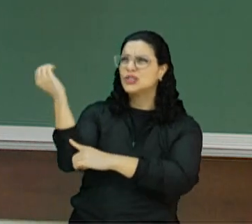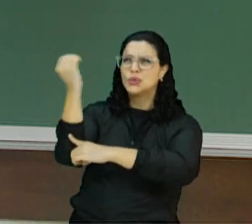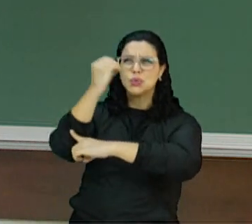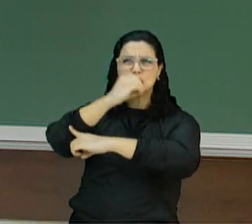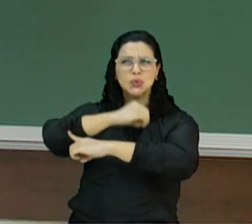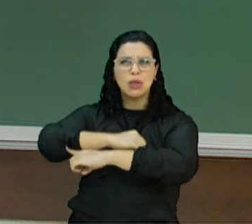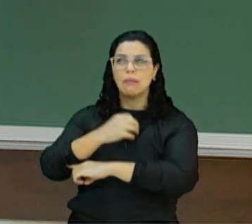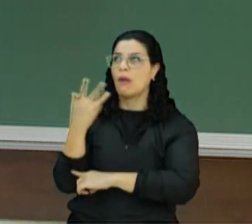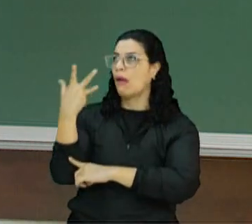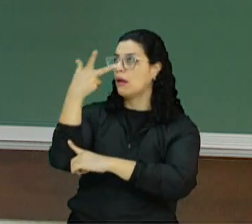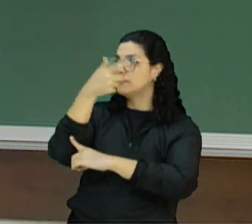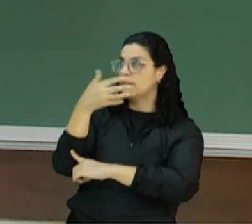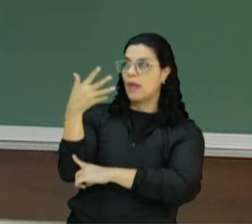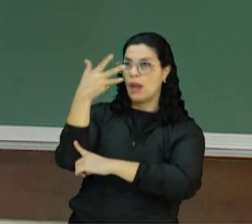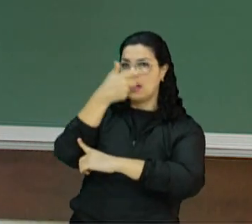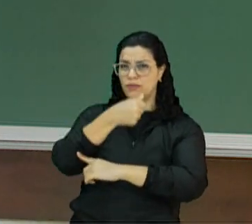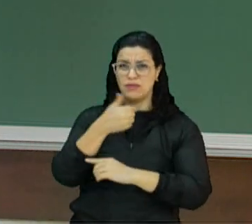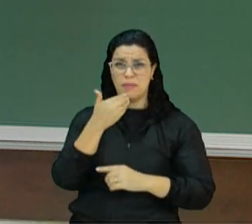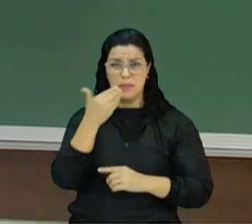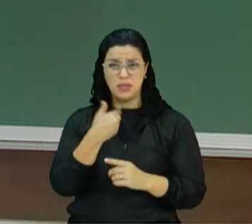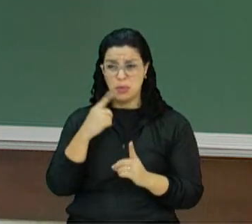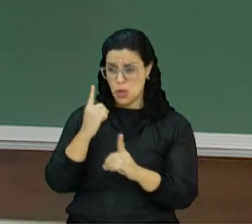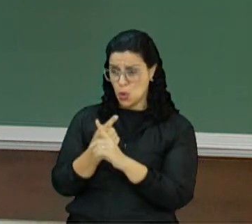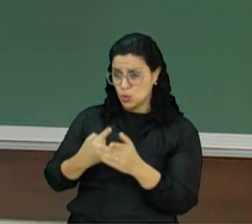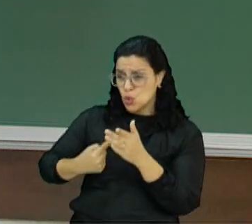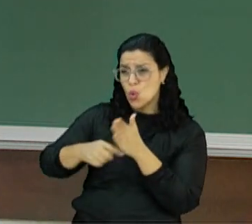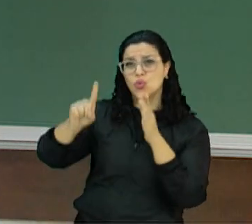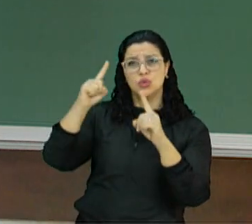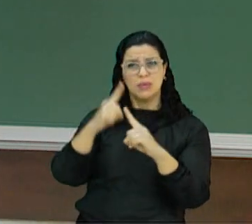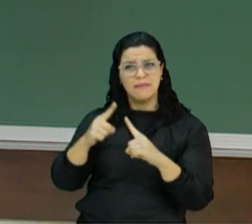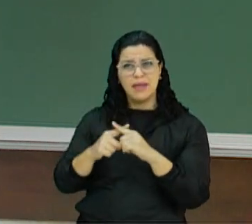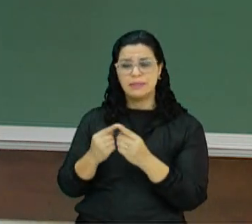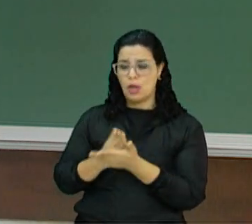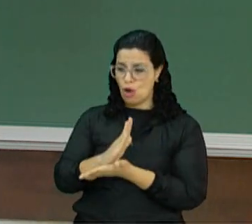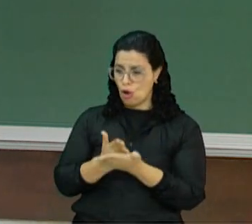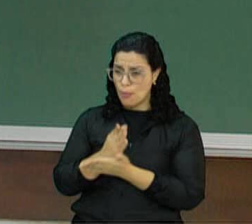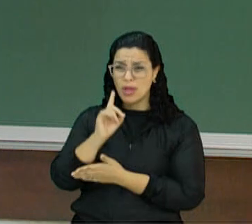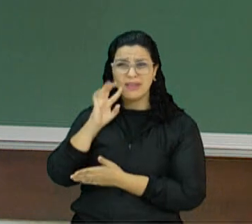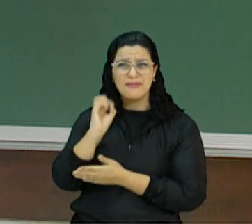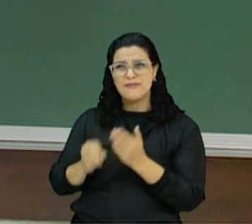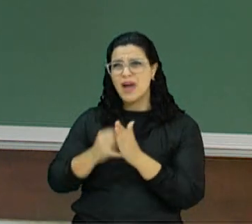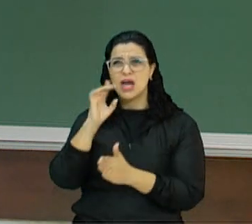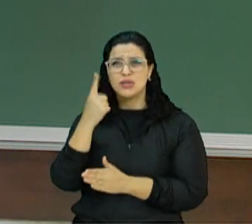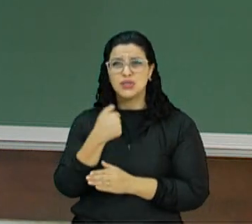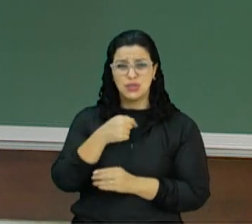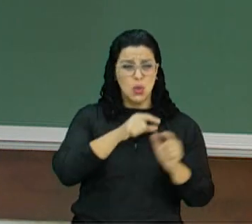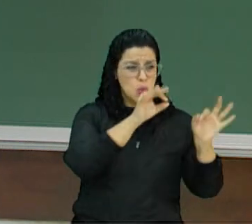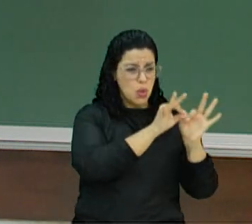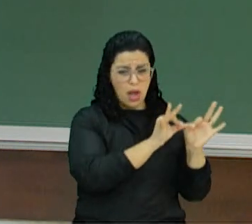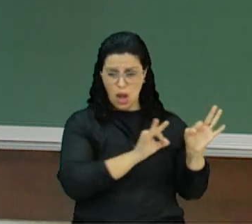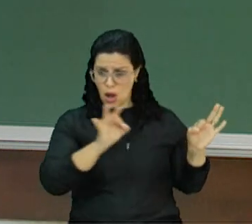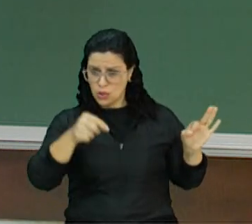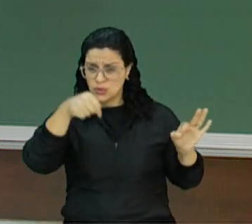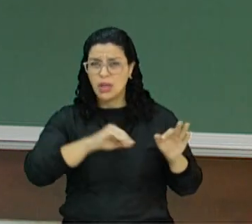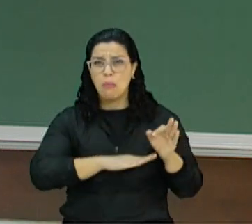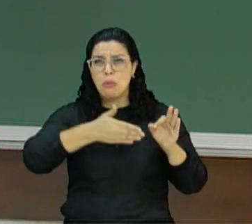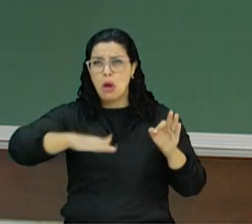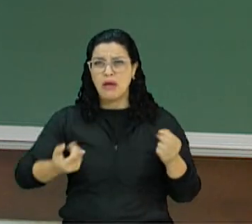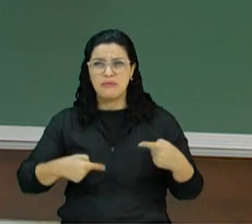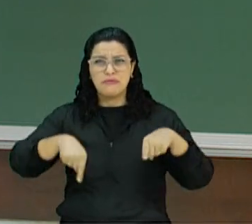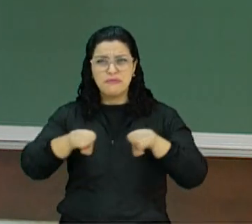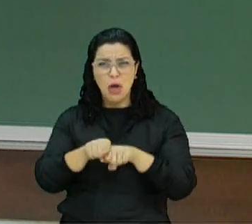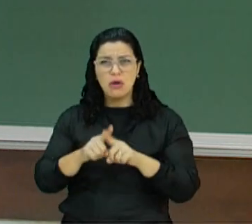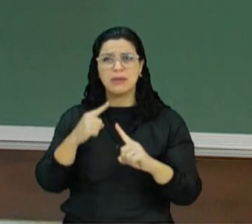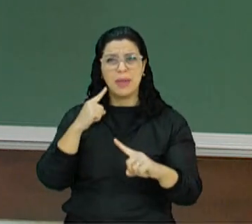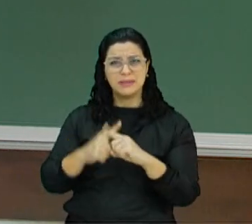Deus, fabuloso, fabuloso, me implora o último encontro, me atormenta dias seguidos, me faz vir de longe para esta buraqueira, só mais uma vez,